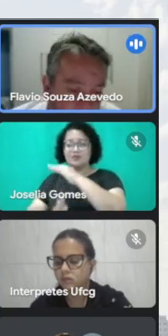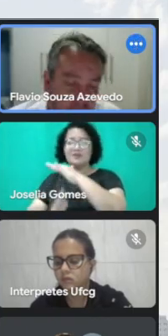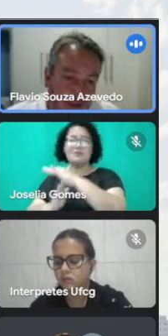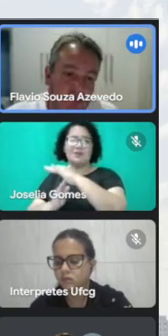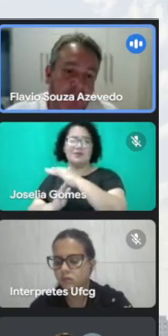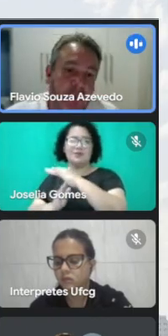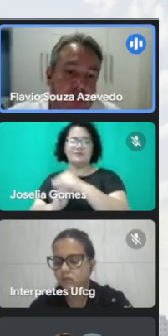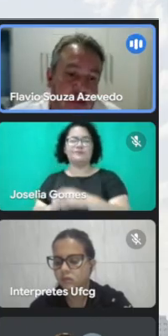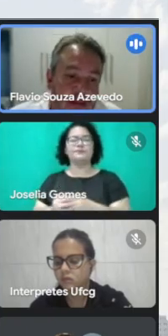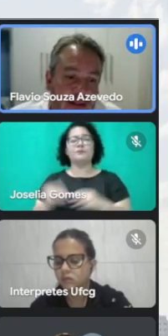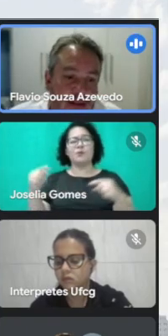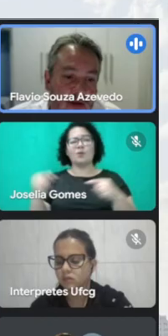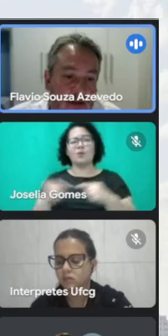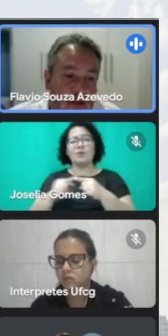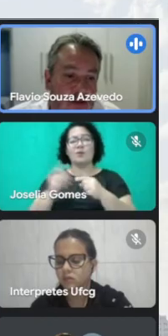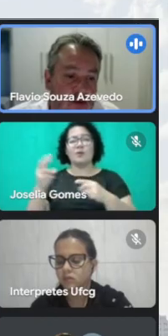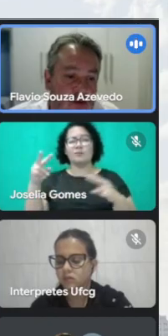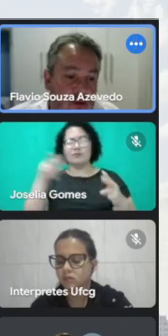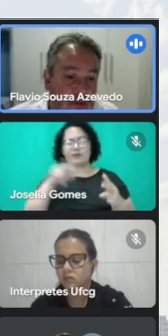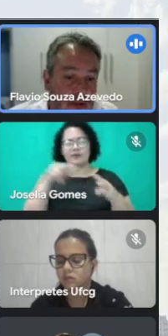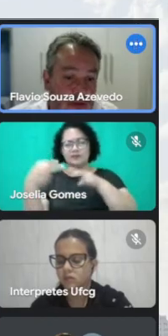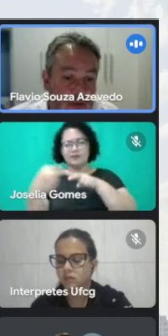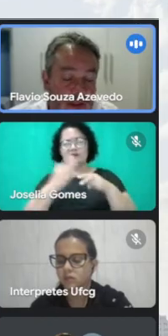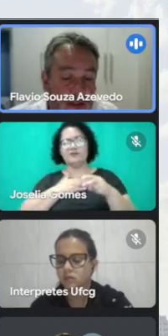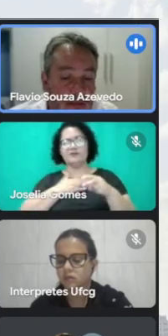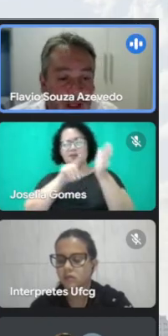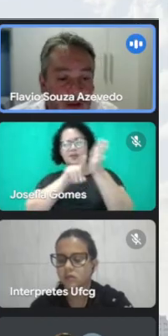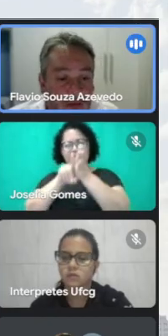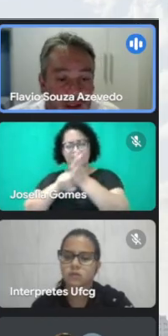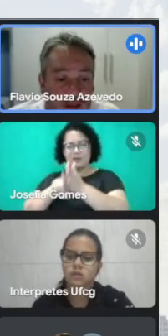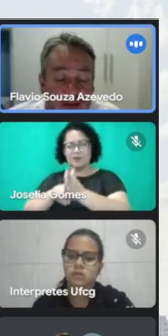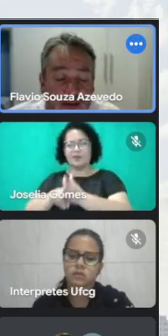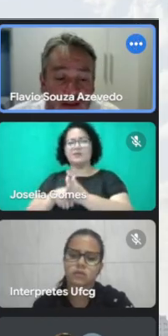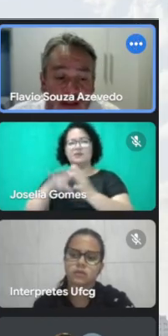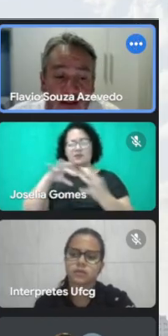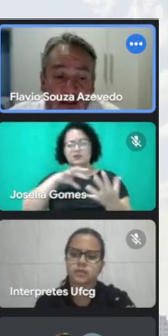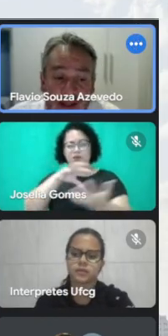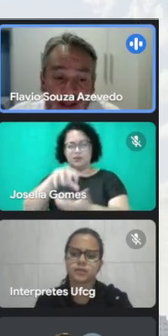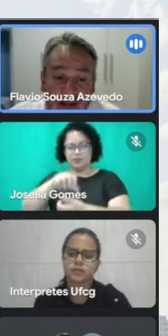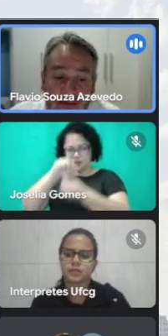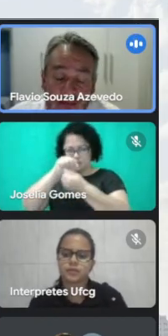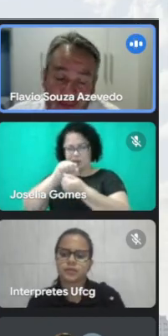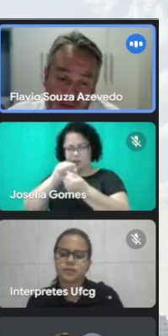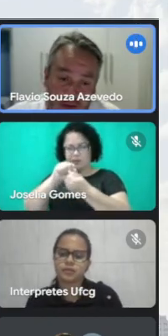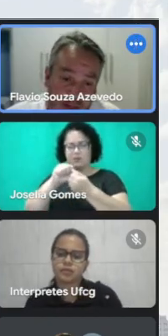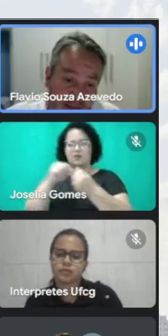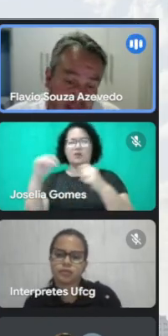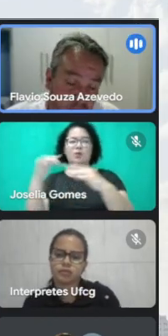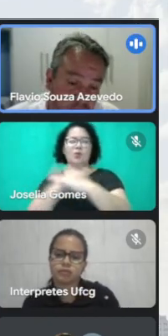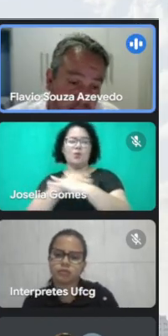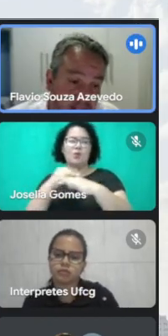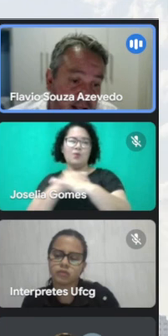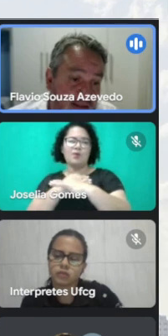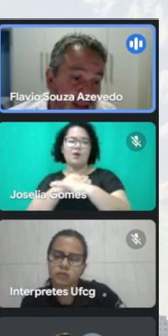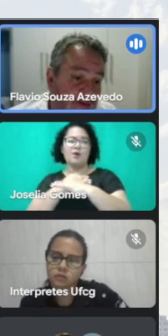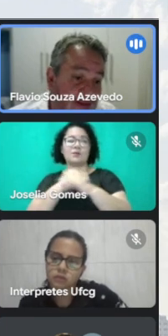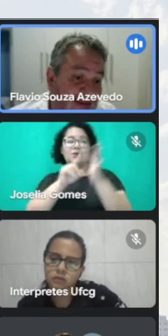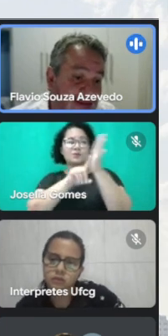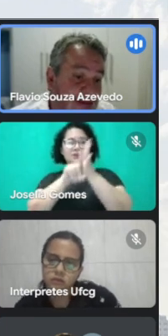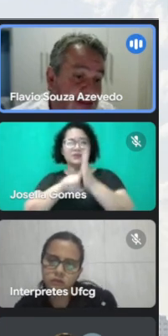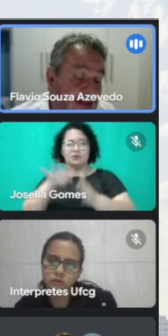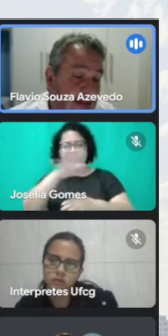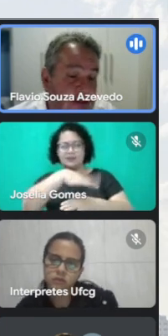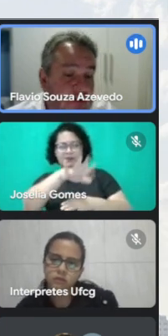da minha pesquisa, que são as transições de sustentabilidade urbana, né, os pesquisadores dessa área